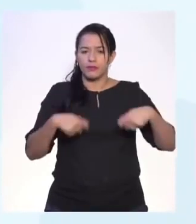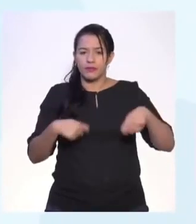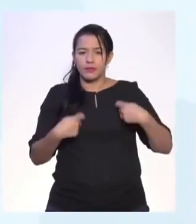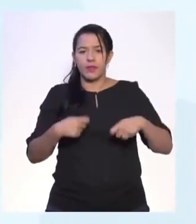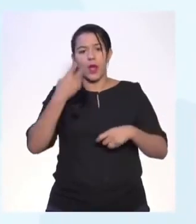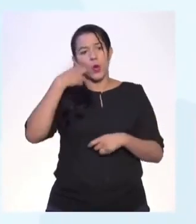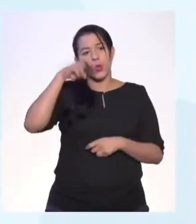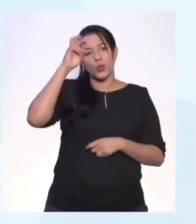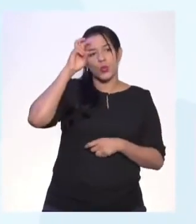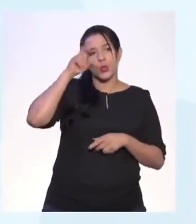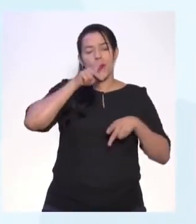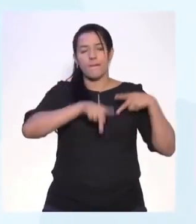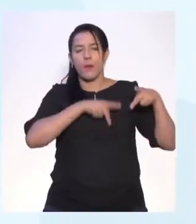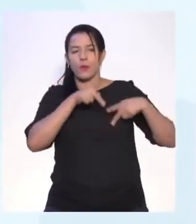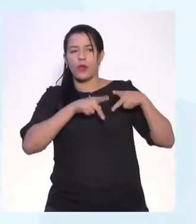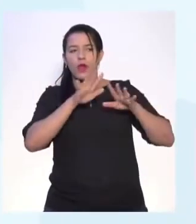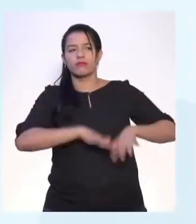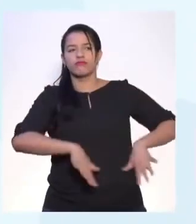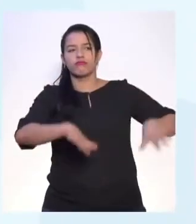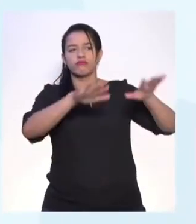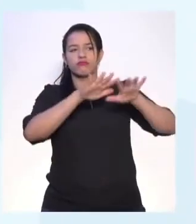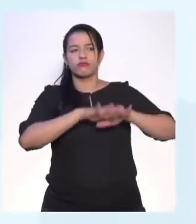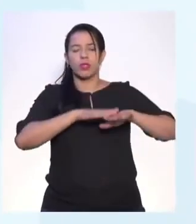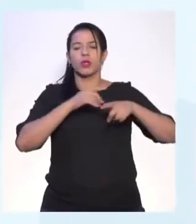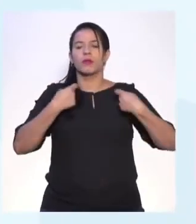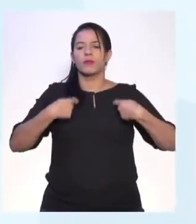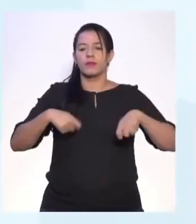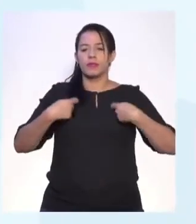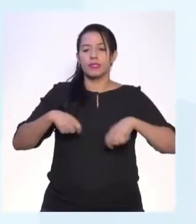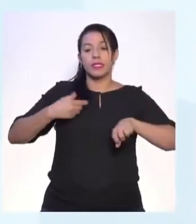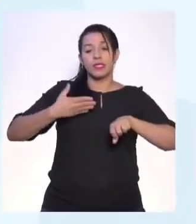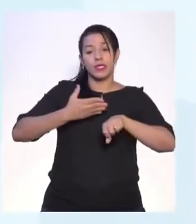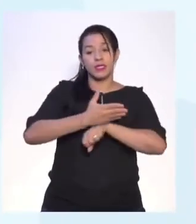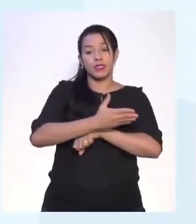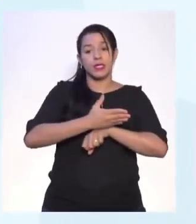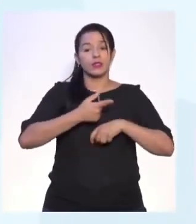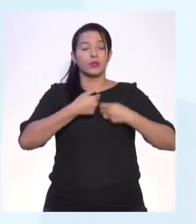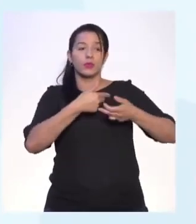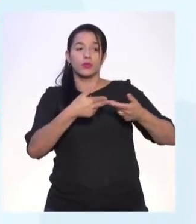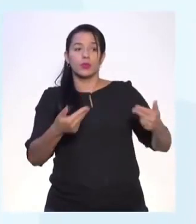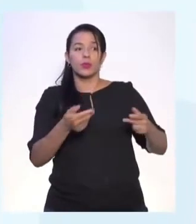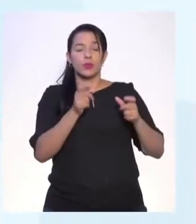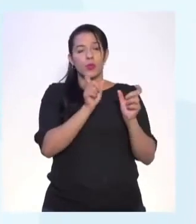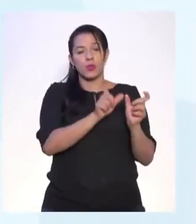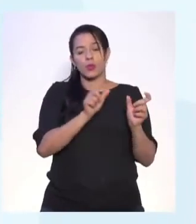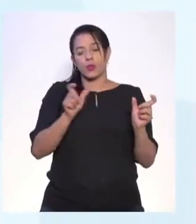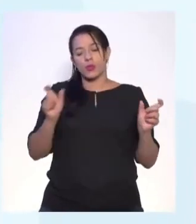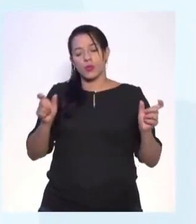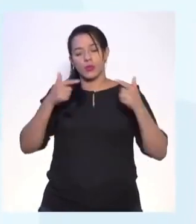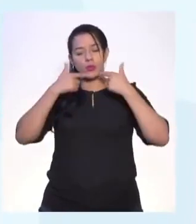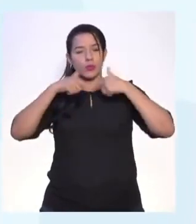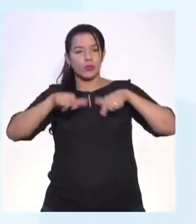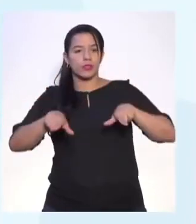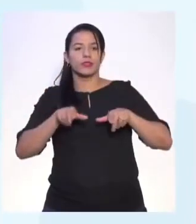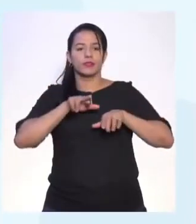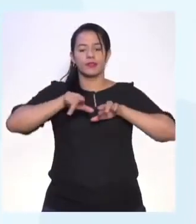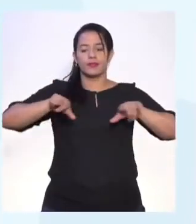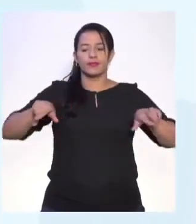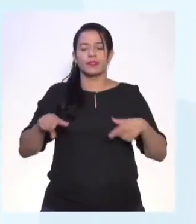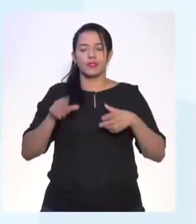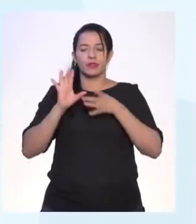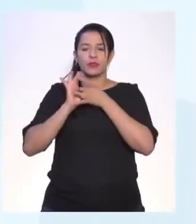cultura popular, ter acesso à educação formal para saber fazer o uso da língua em diferentes